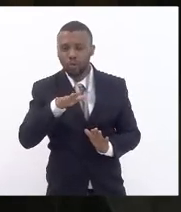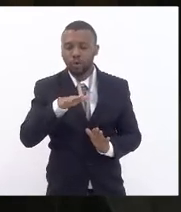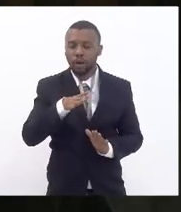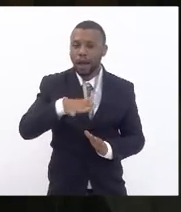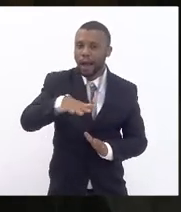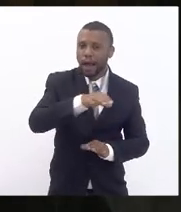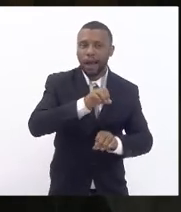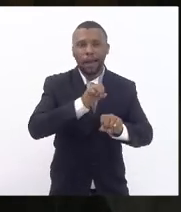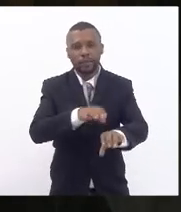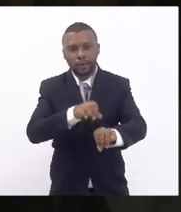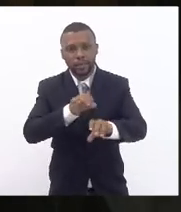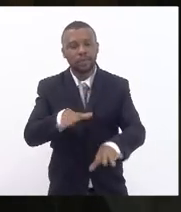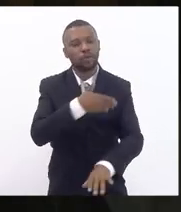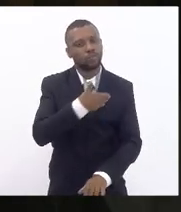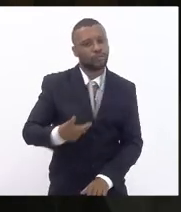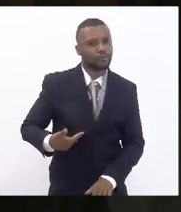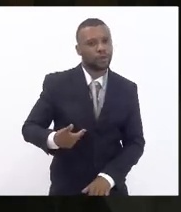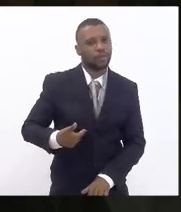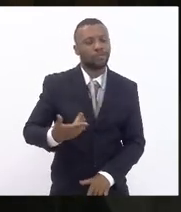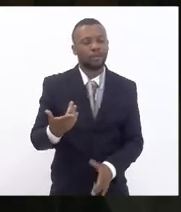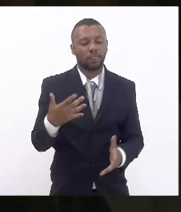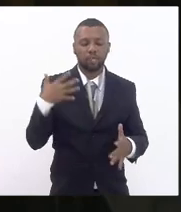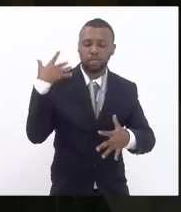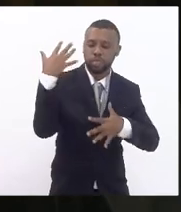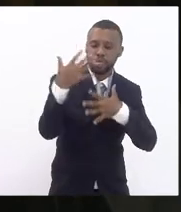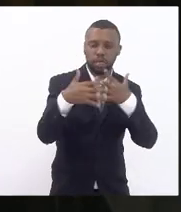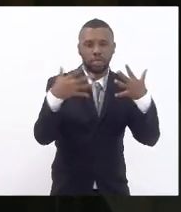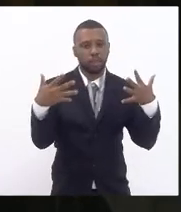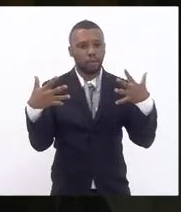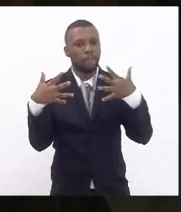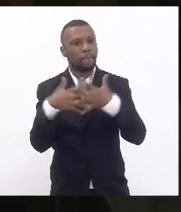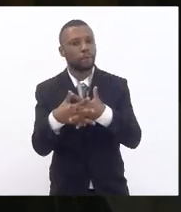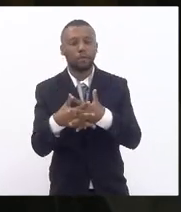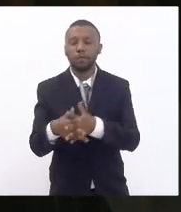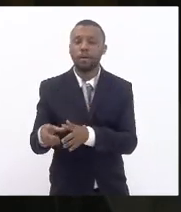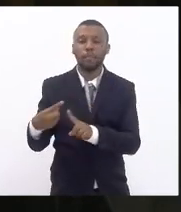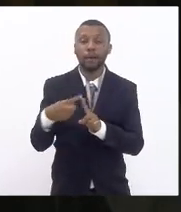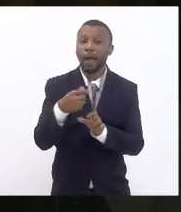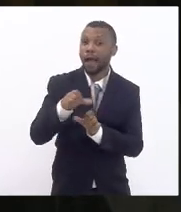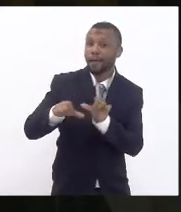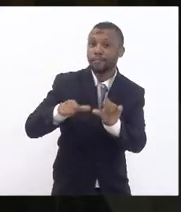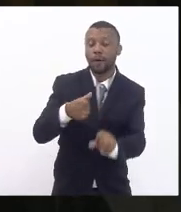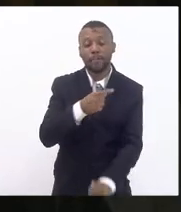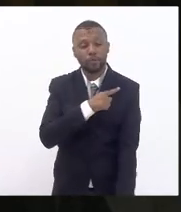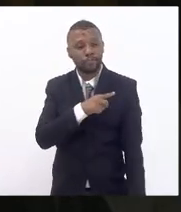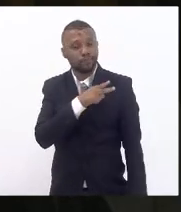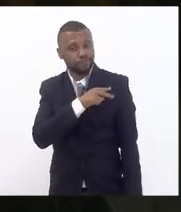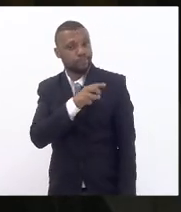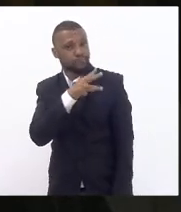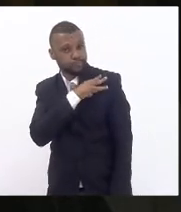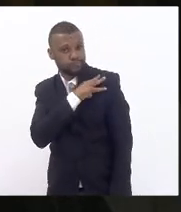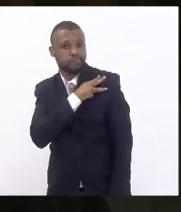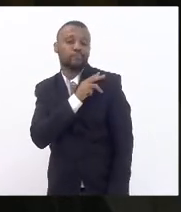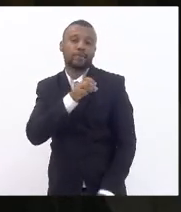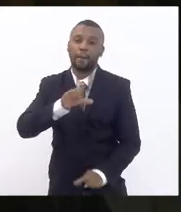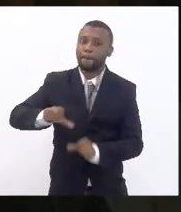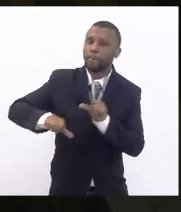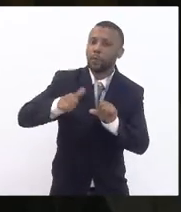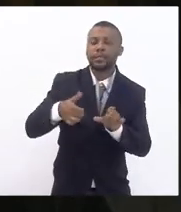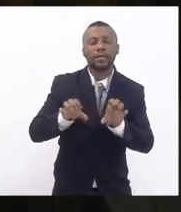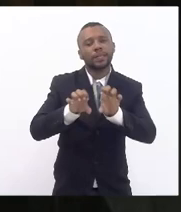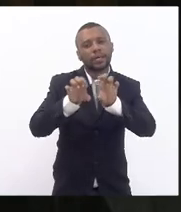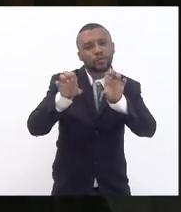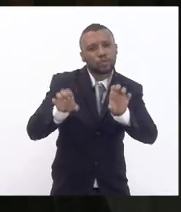confusão, porque a reforma do ensino médio prevê muitas mudanças na estruturação, especialmente